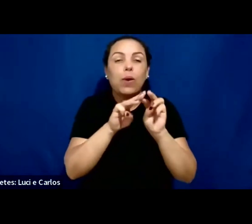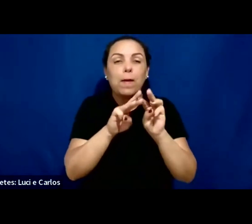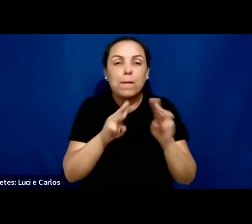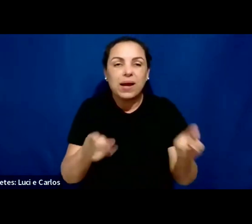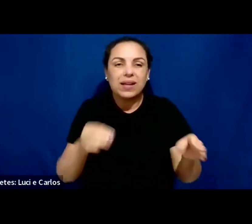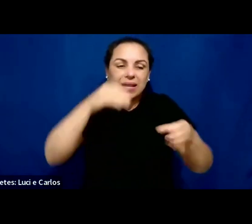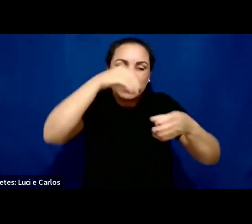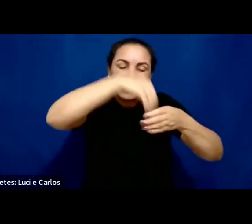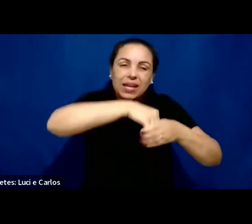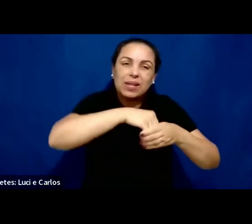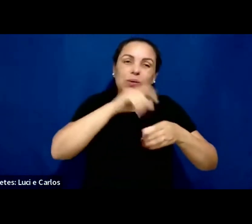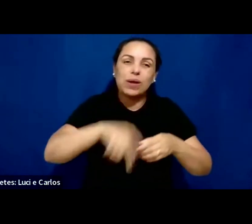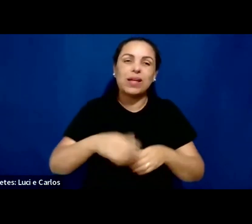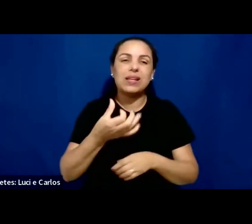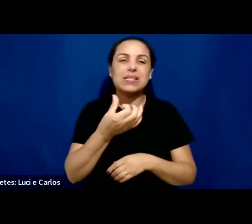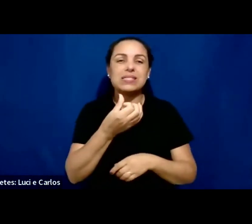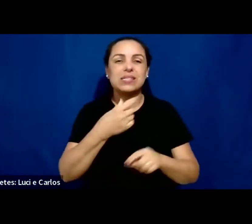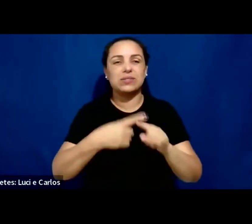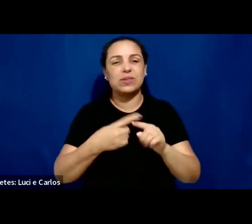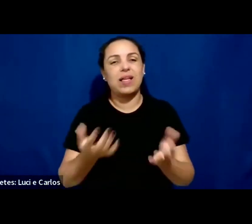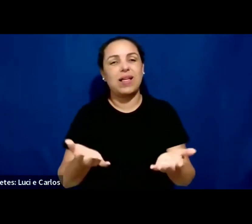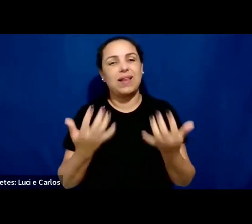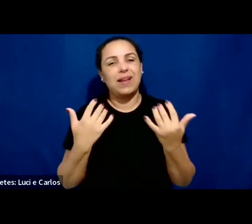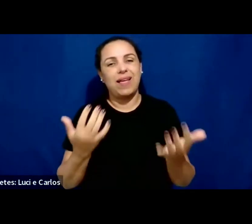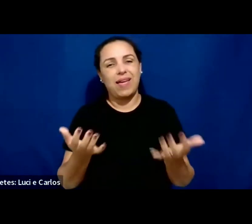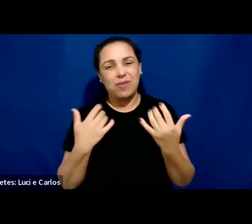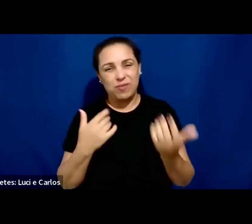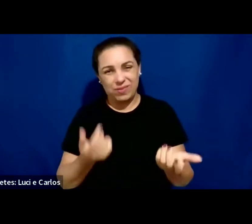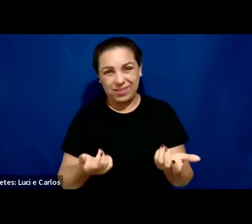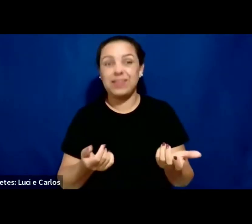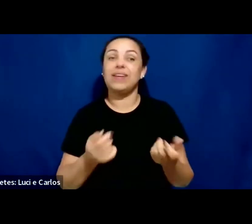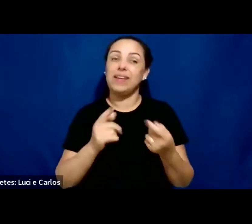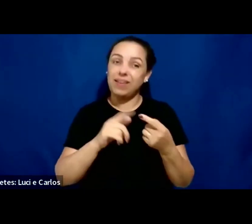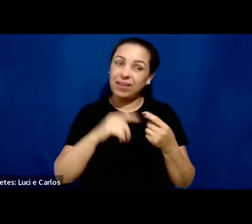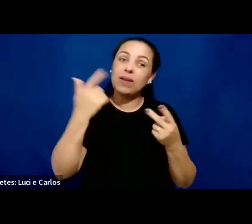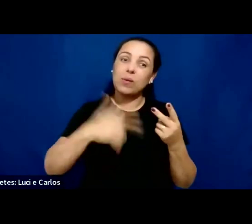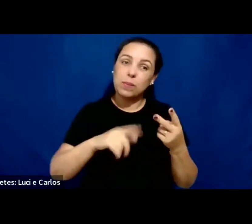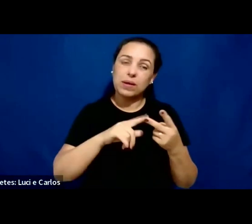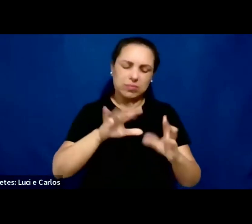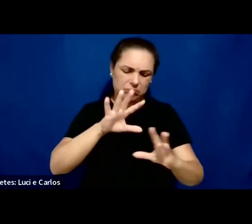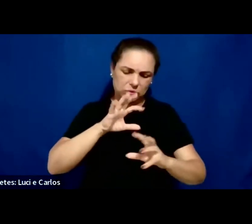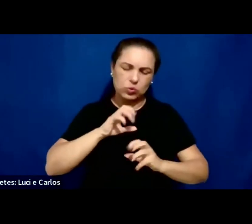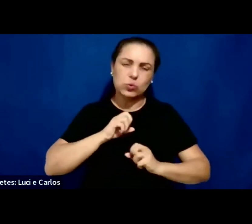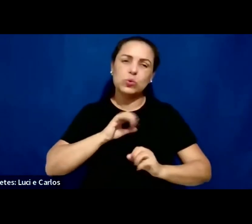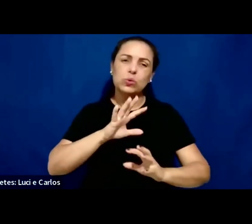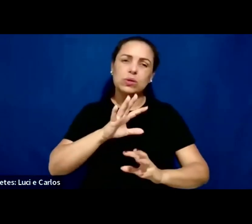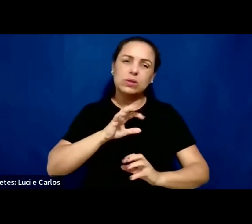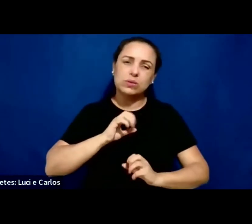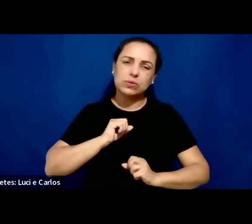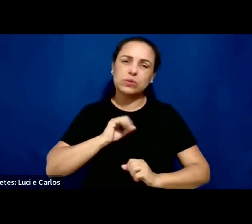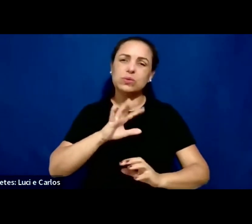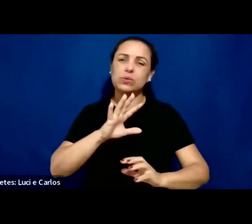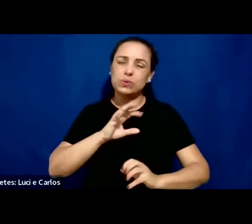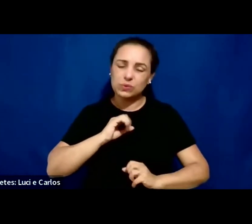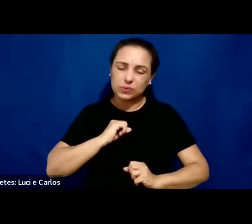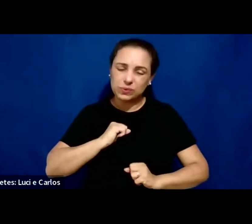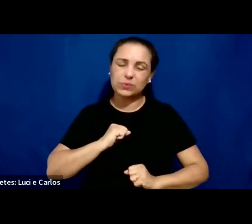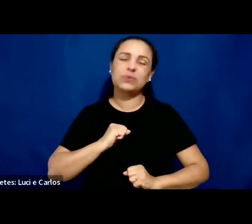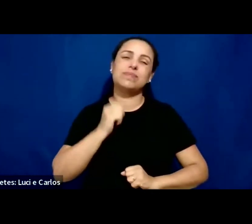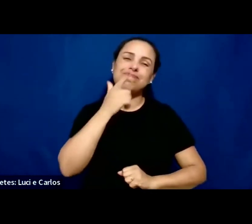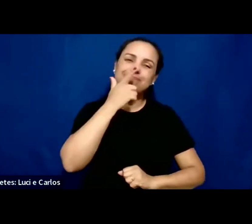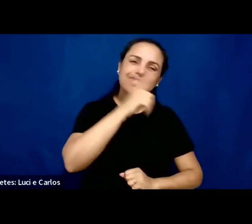magneticamente vai suprir toda a necessidade do seu organismo, do nosso